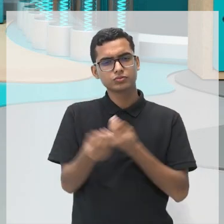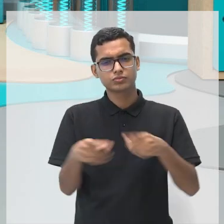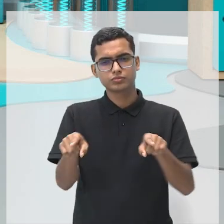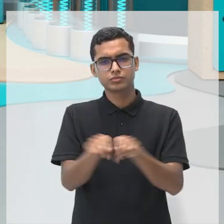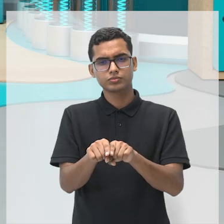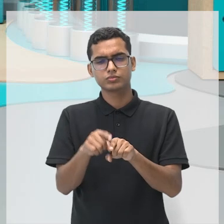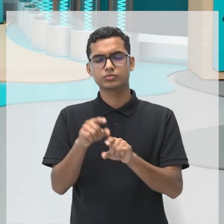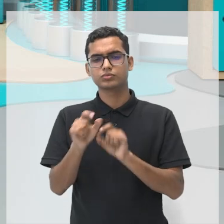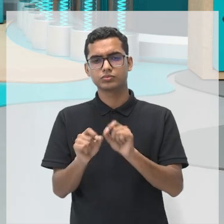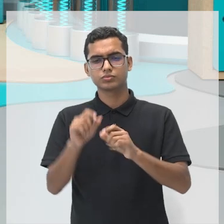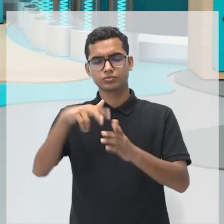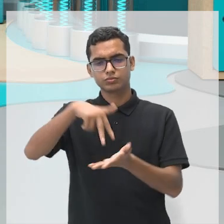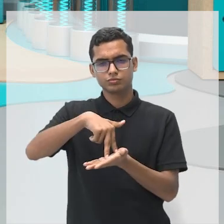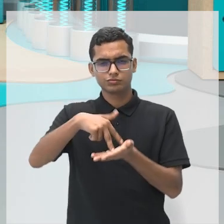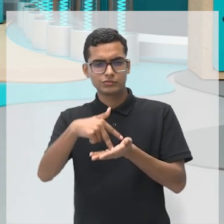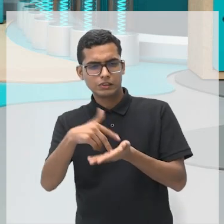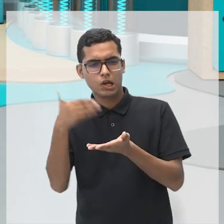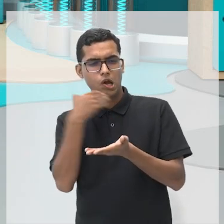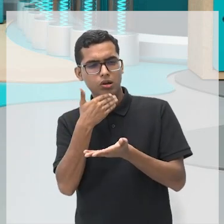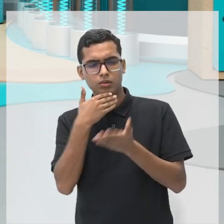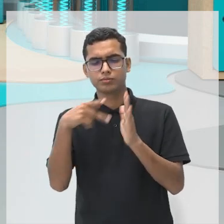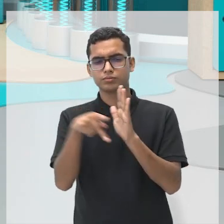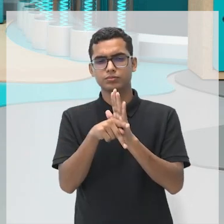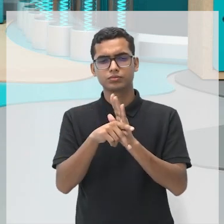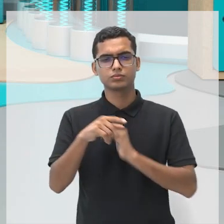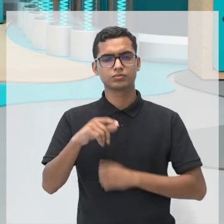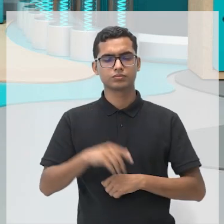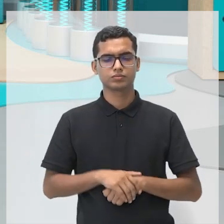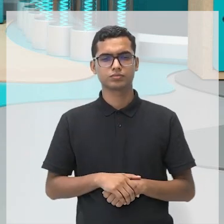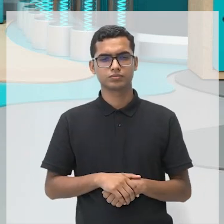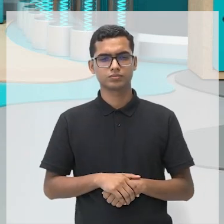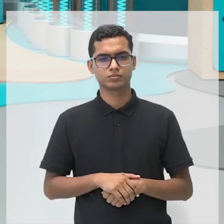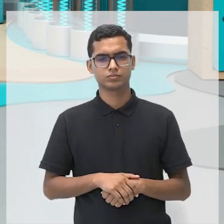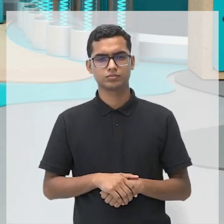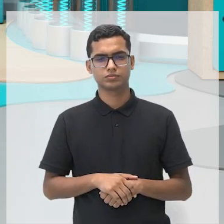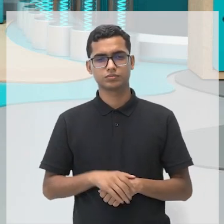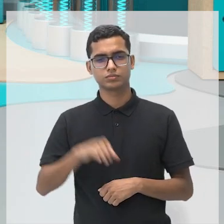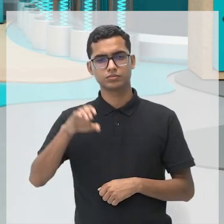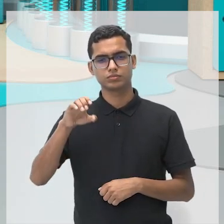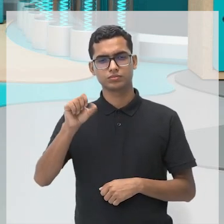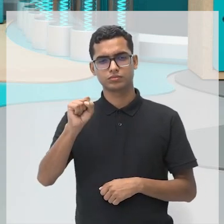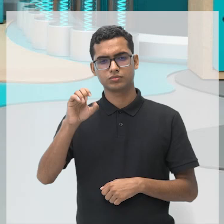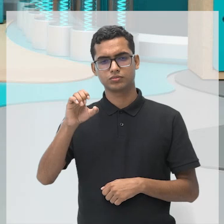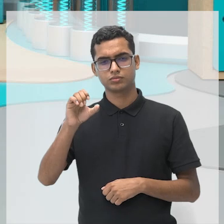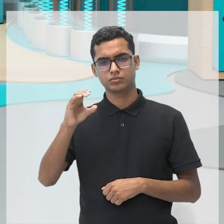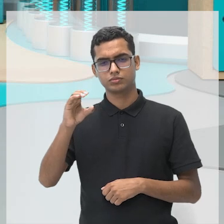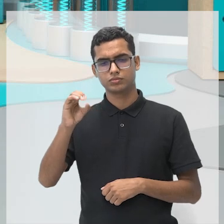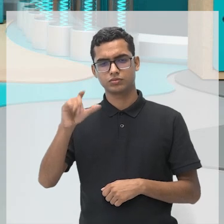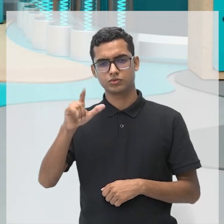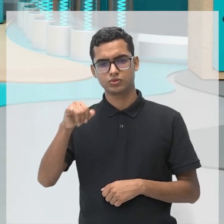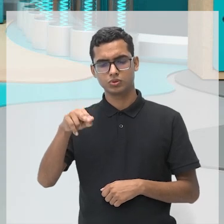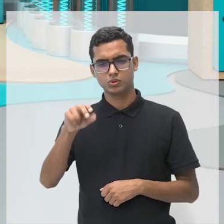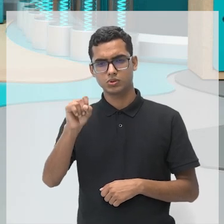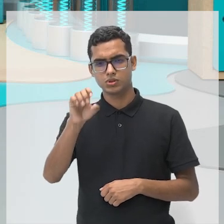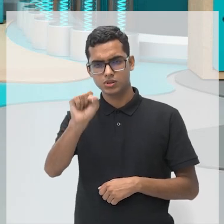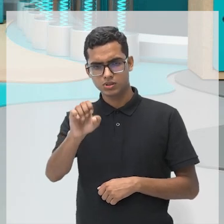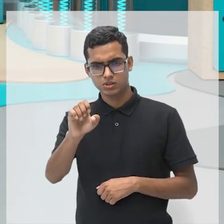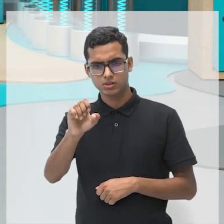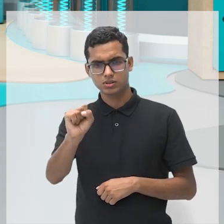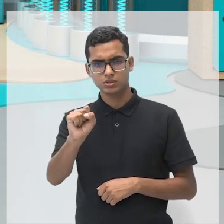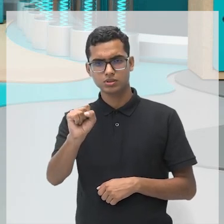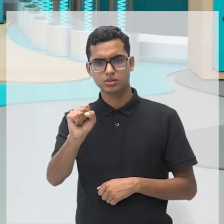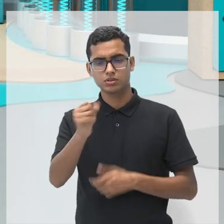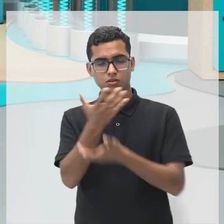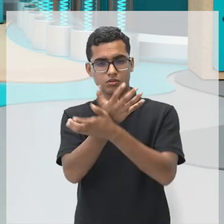como desvios posturais. A gente vai já aprofundar um pouquinho mais sobre eles. E a escoliose já vai caracterizar direto